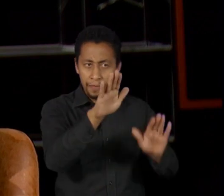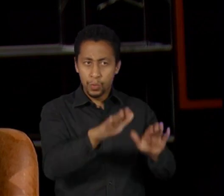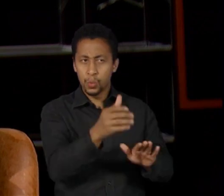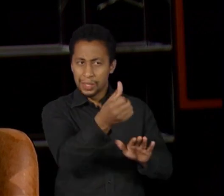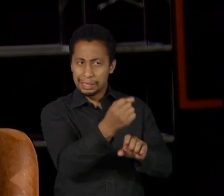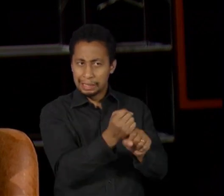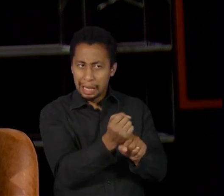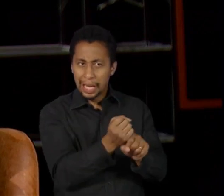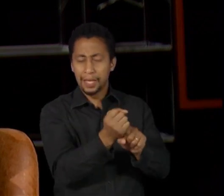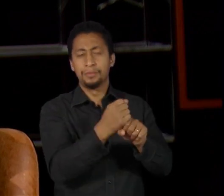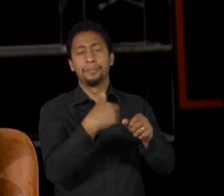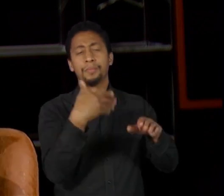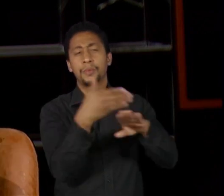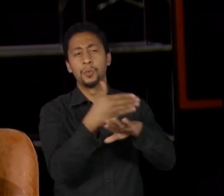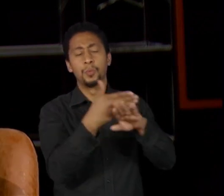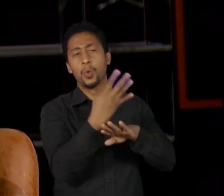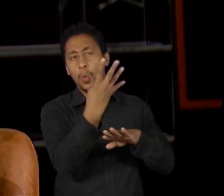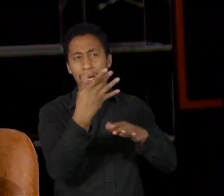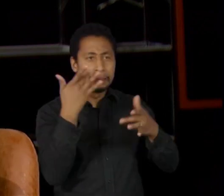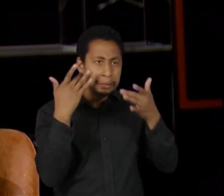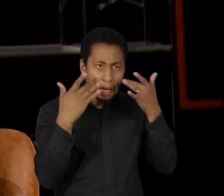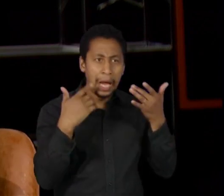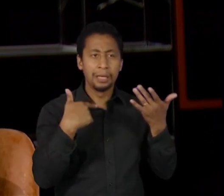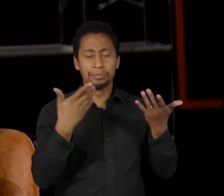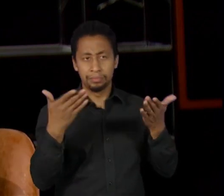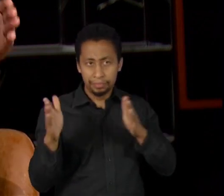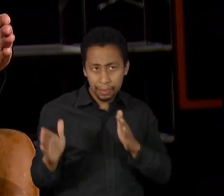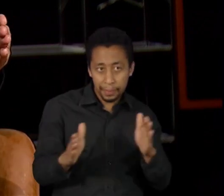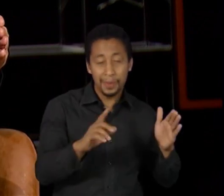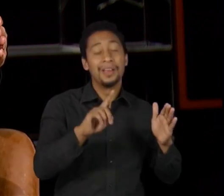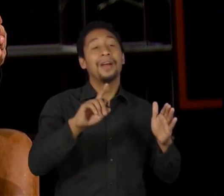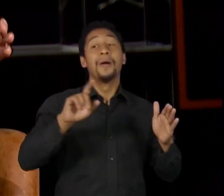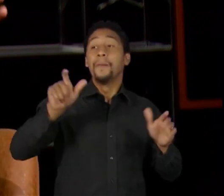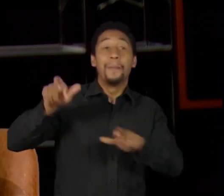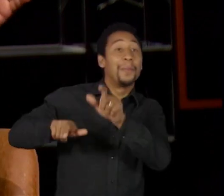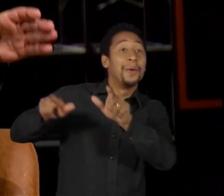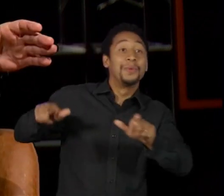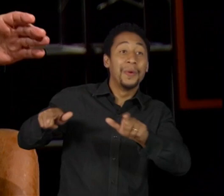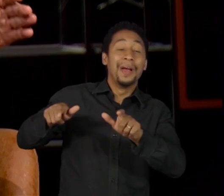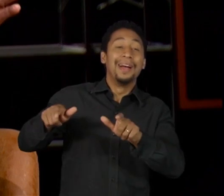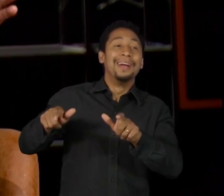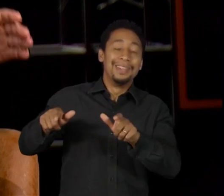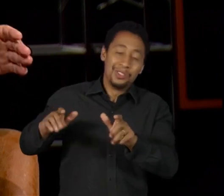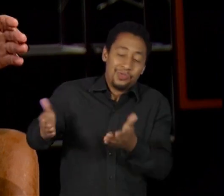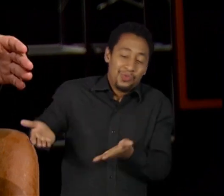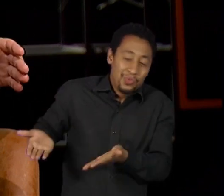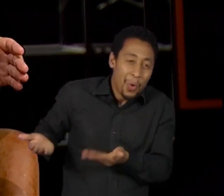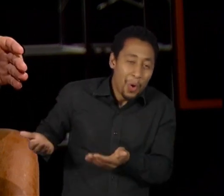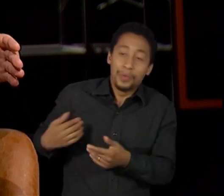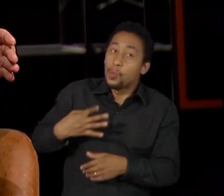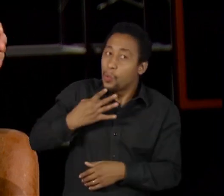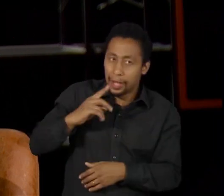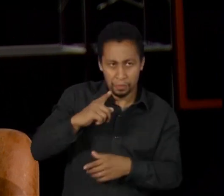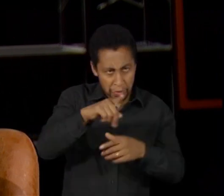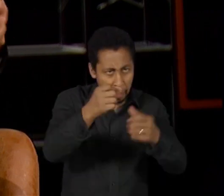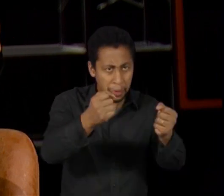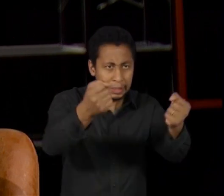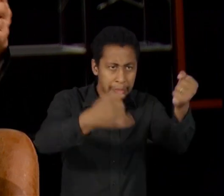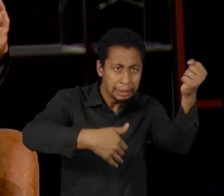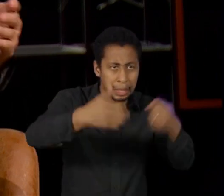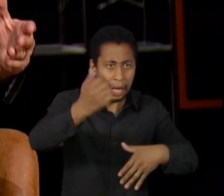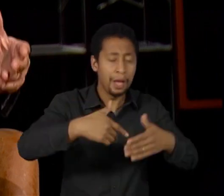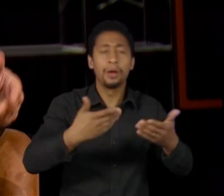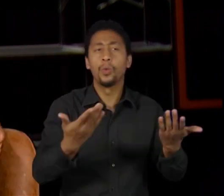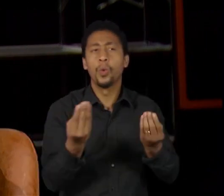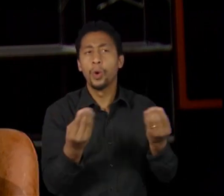de 4 espetáculos. Para quem nasceu depois dessa época, fala um pouco da Companhia Estável de Repertório, qual era a